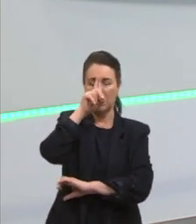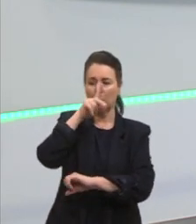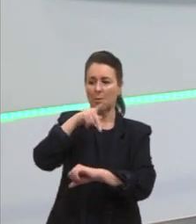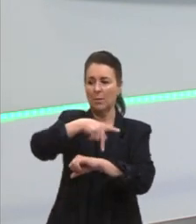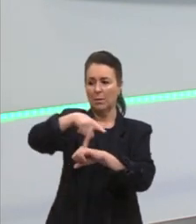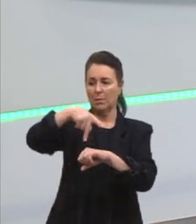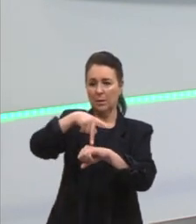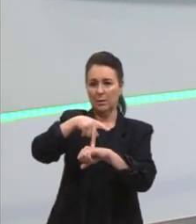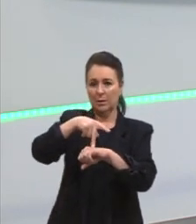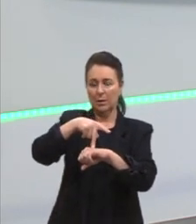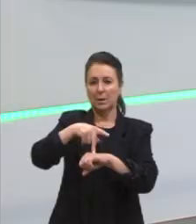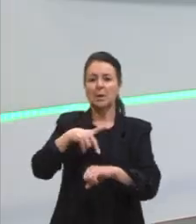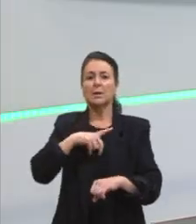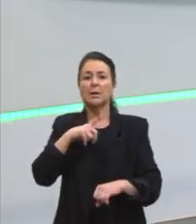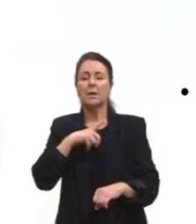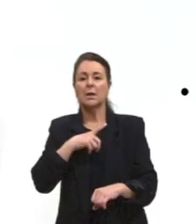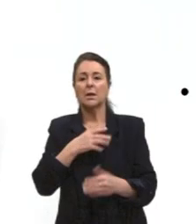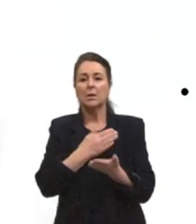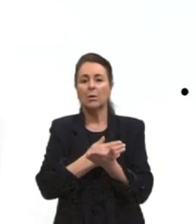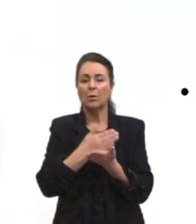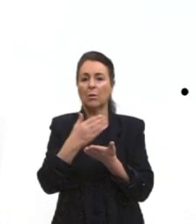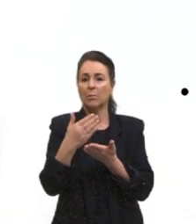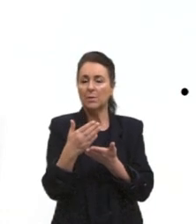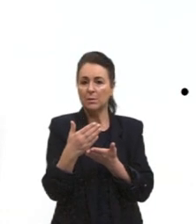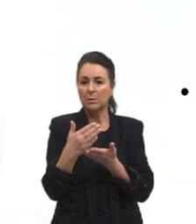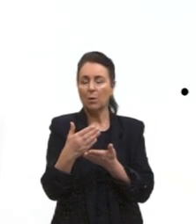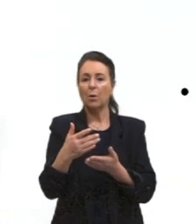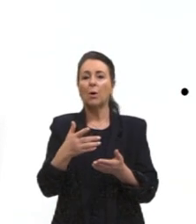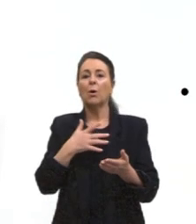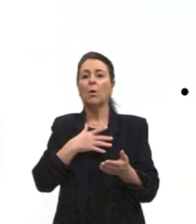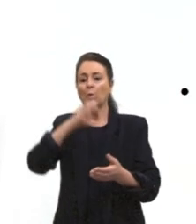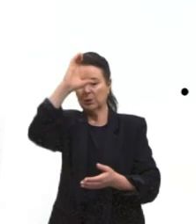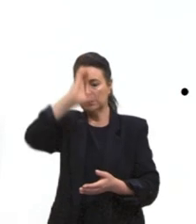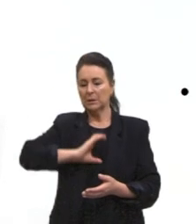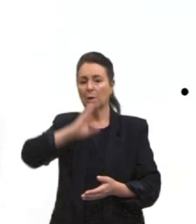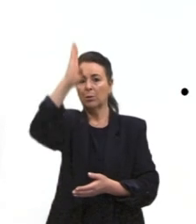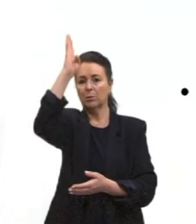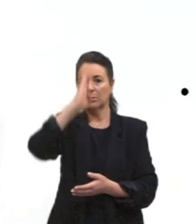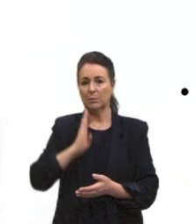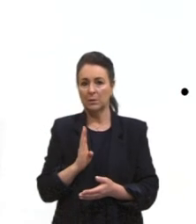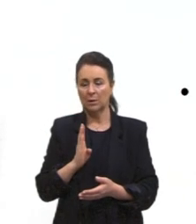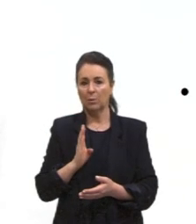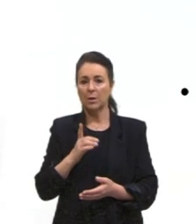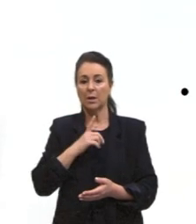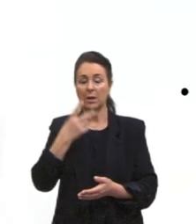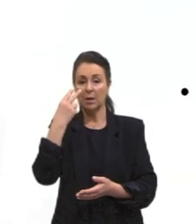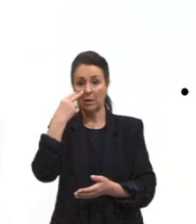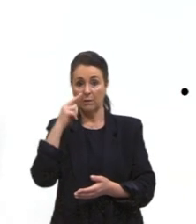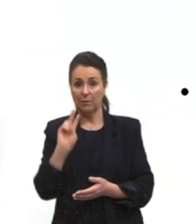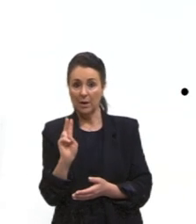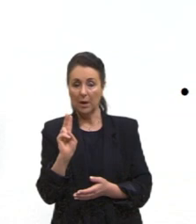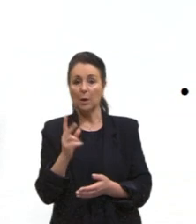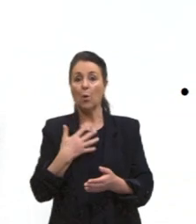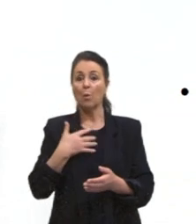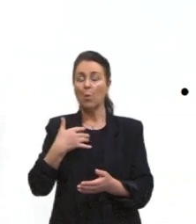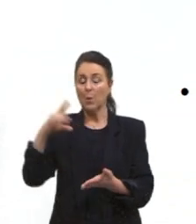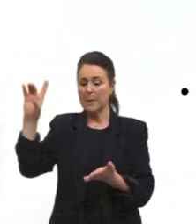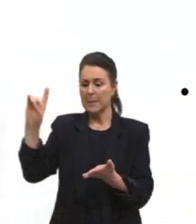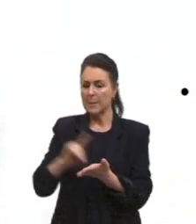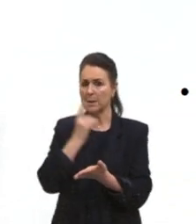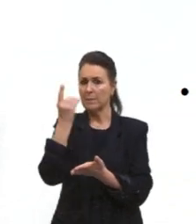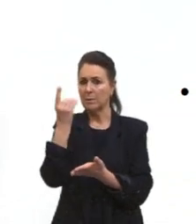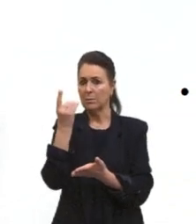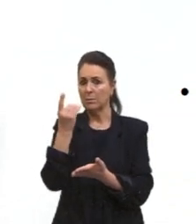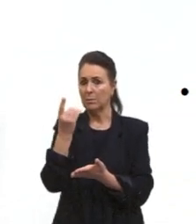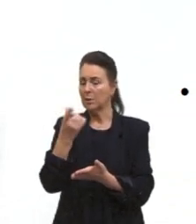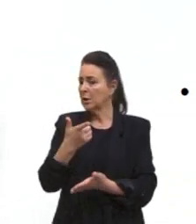justificativa né que cidadãos brasileiros né que via cidadãos brasileiros como inimigos que não tinham